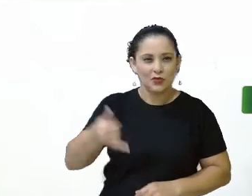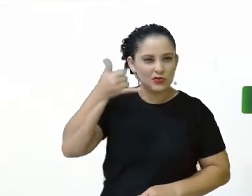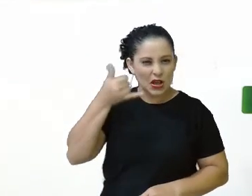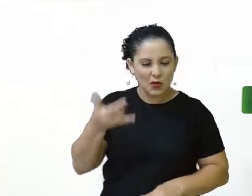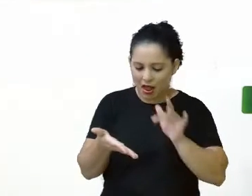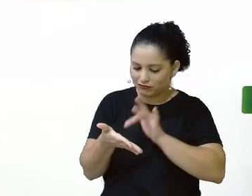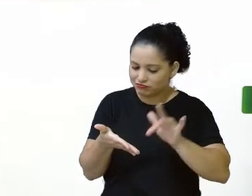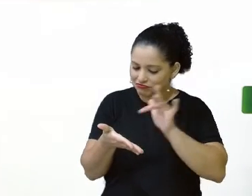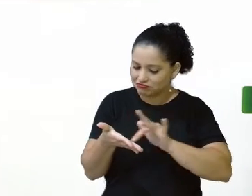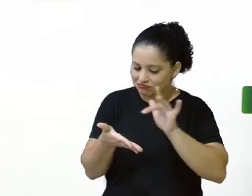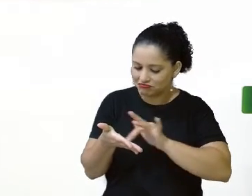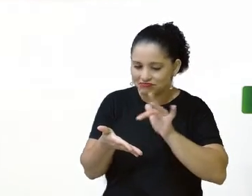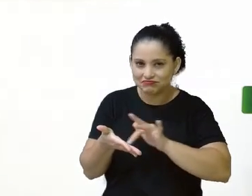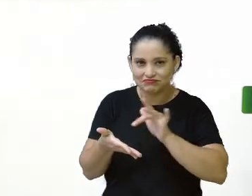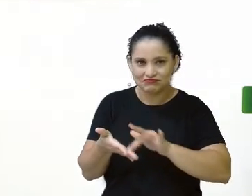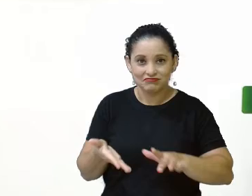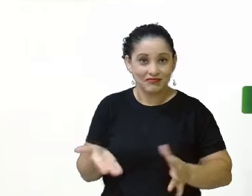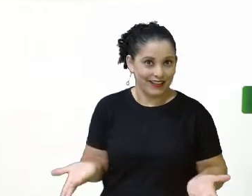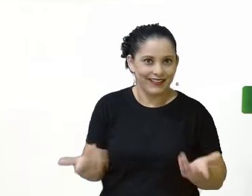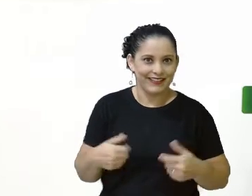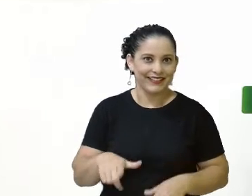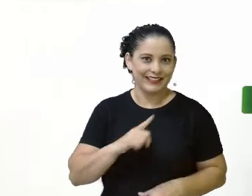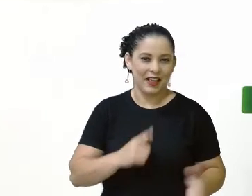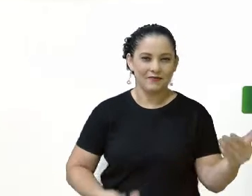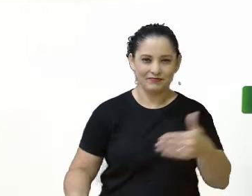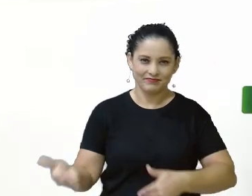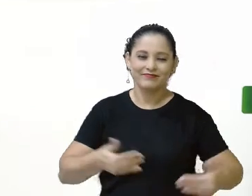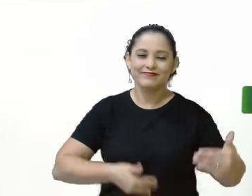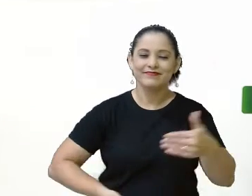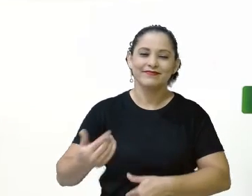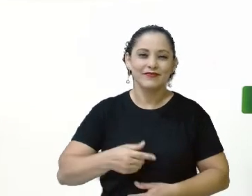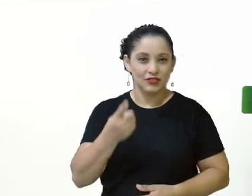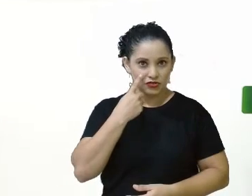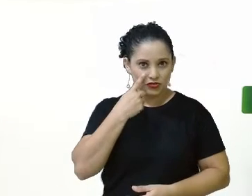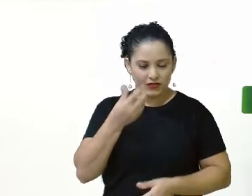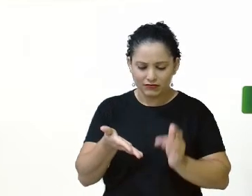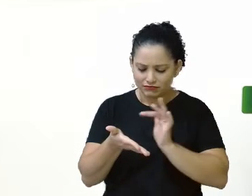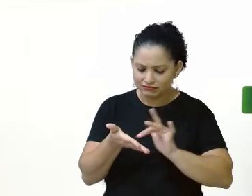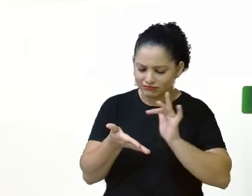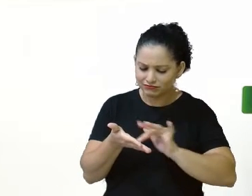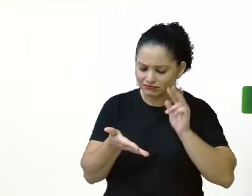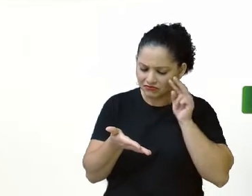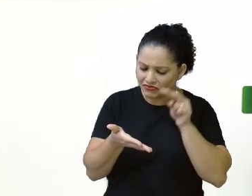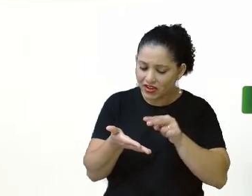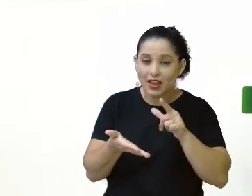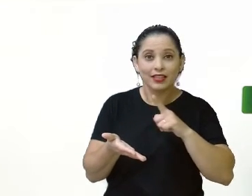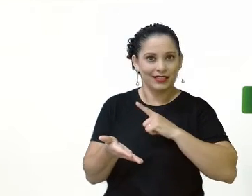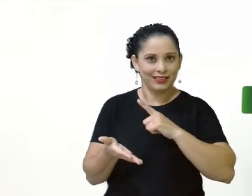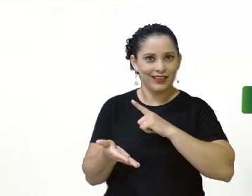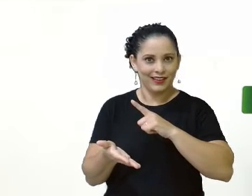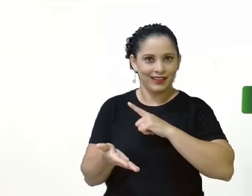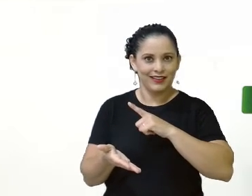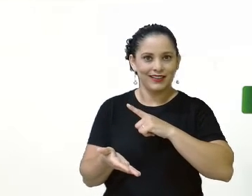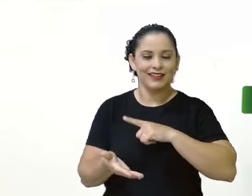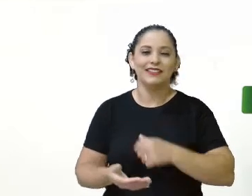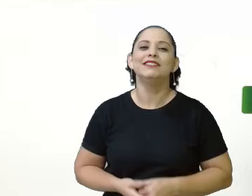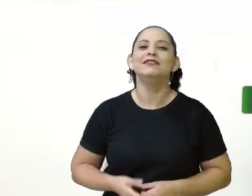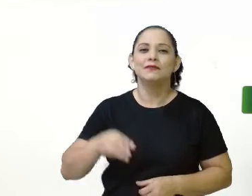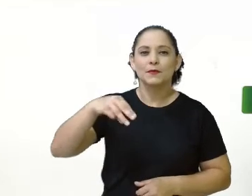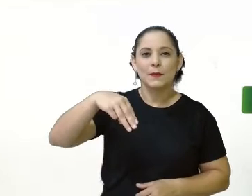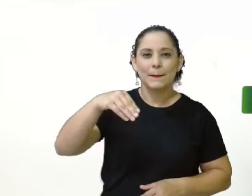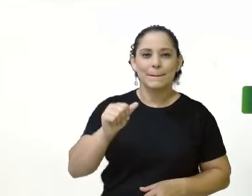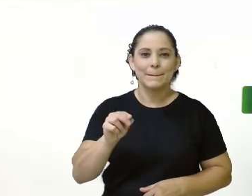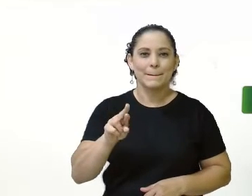ao vivo, super high-tech. Deixa eu ver aqui. Tenho, minha gente.